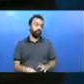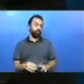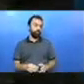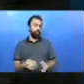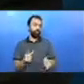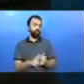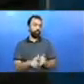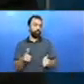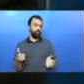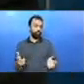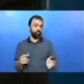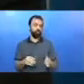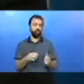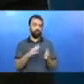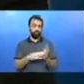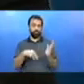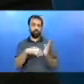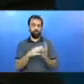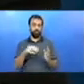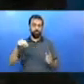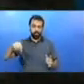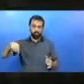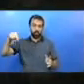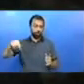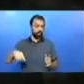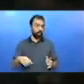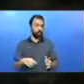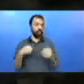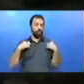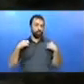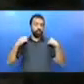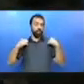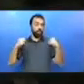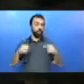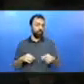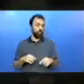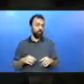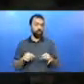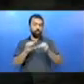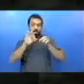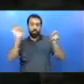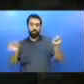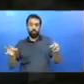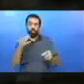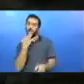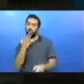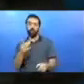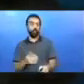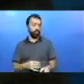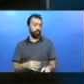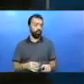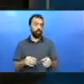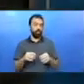folhas de jornal, tinta guache, tecido estampado ou materiais para decorar, fitas coloridas ou papel crepom,